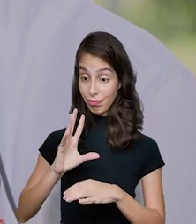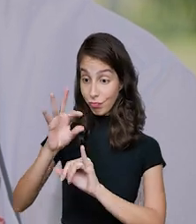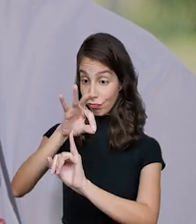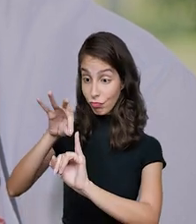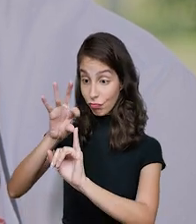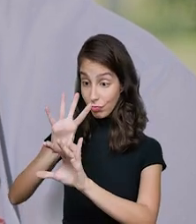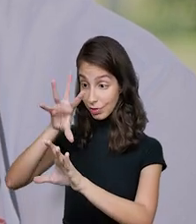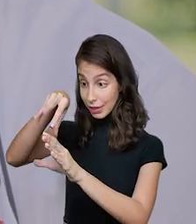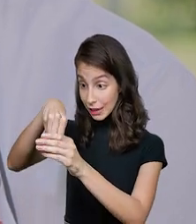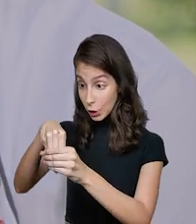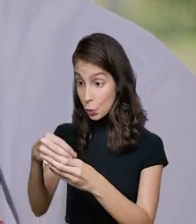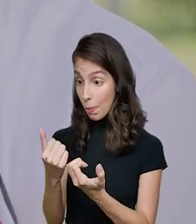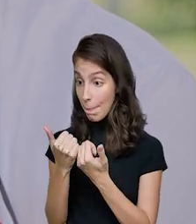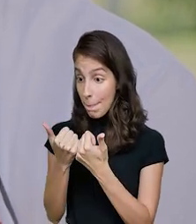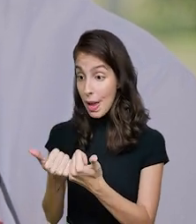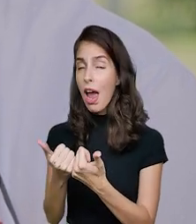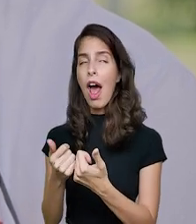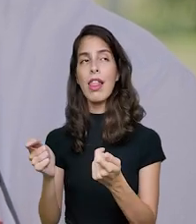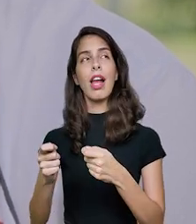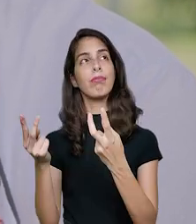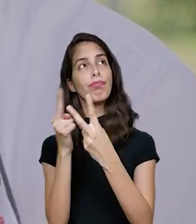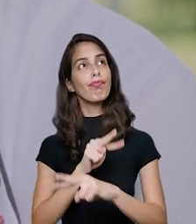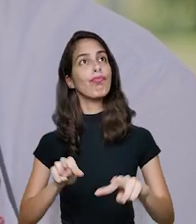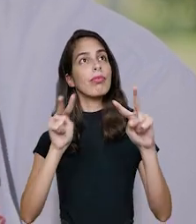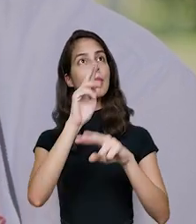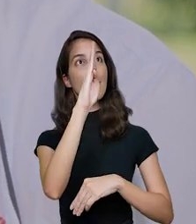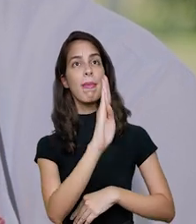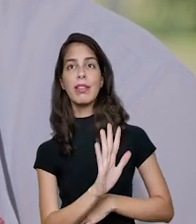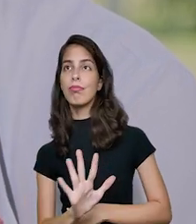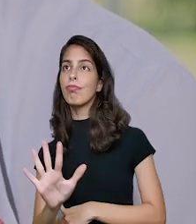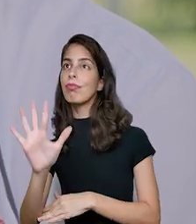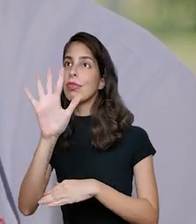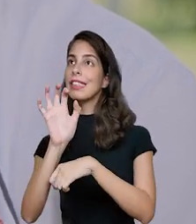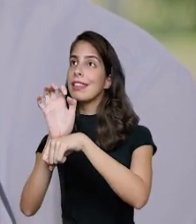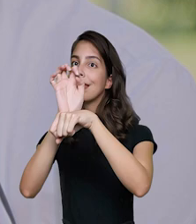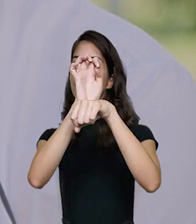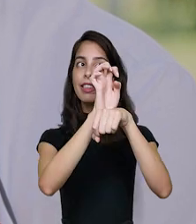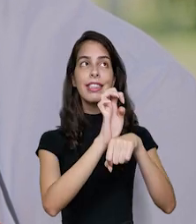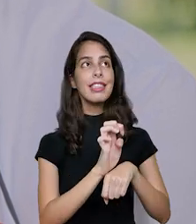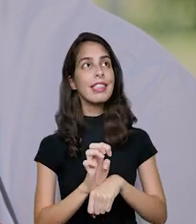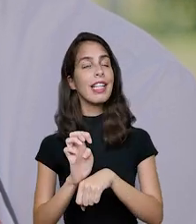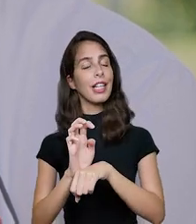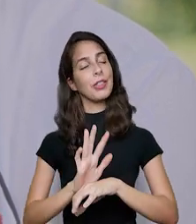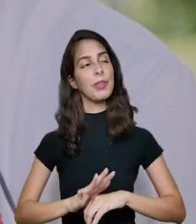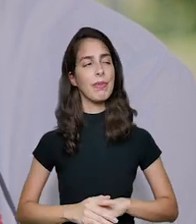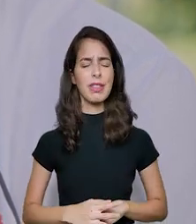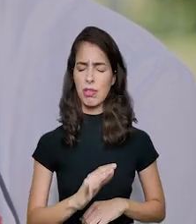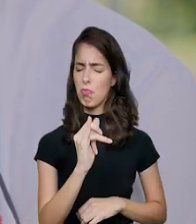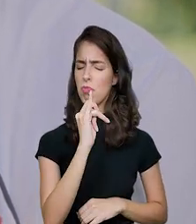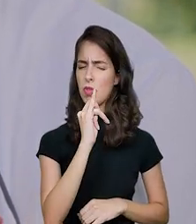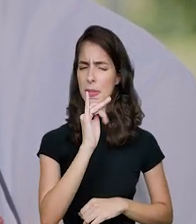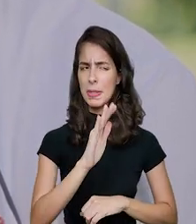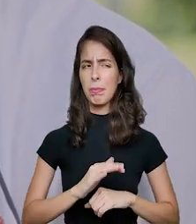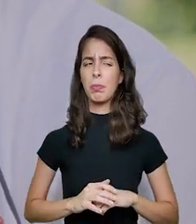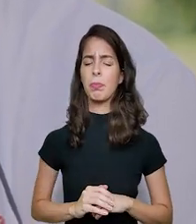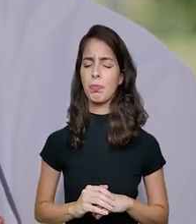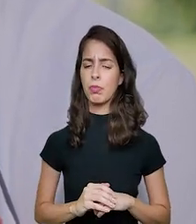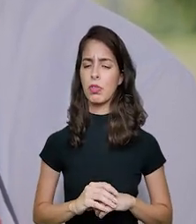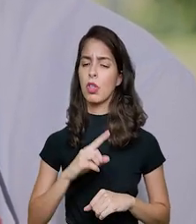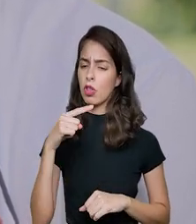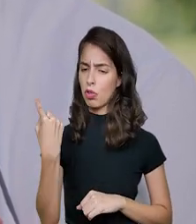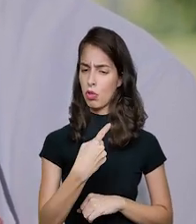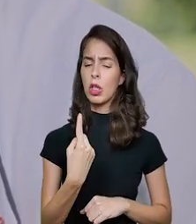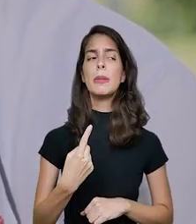pro Brasil né que não tô falando agora mais do Espírito Santo olha pro Brasil por exemplo eh nós estamos firmemente